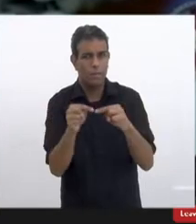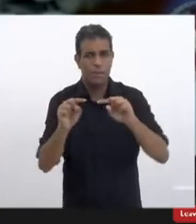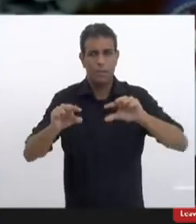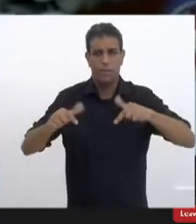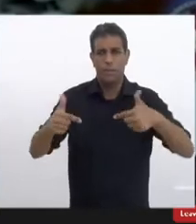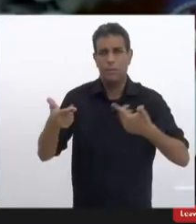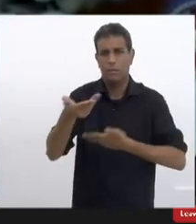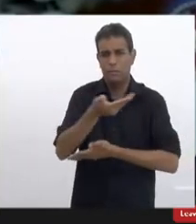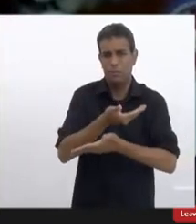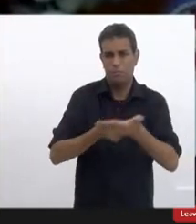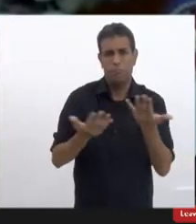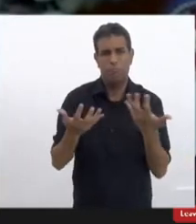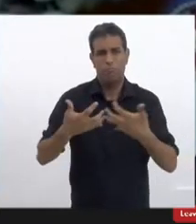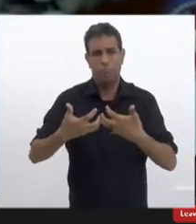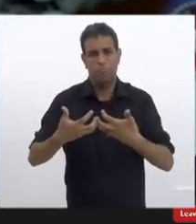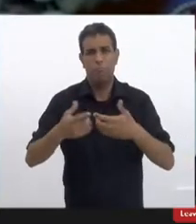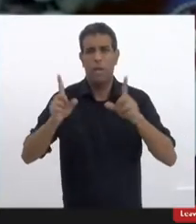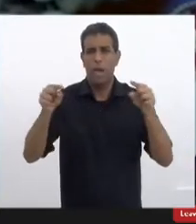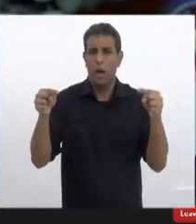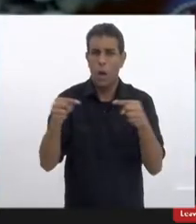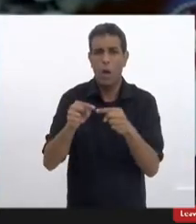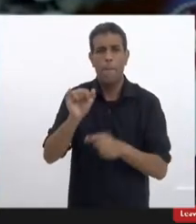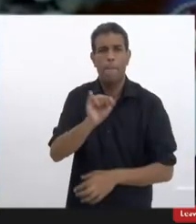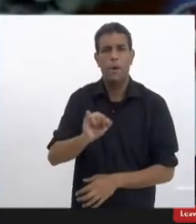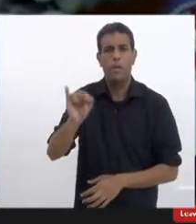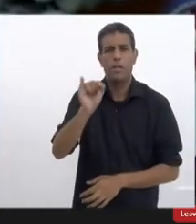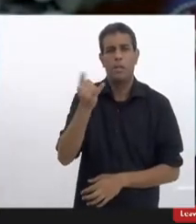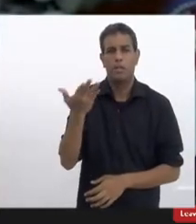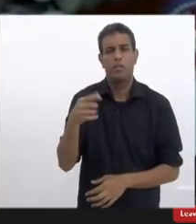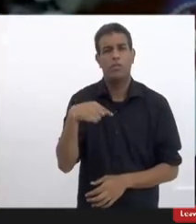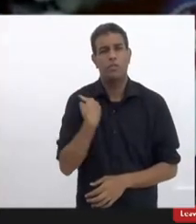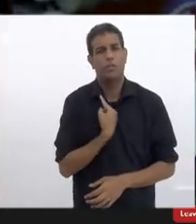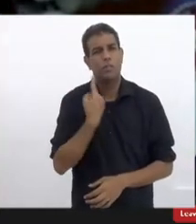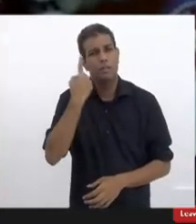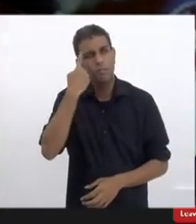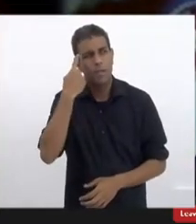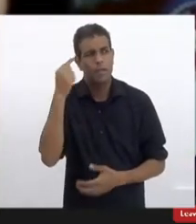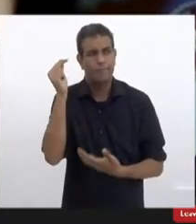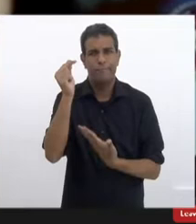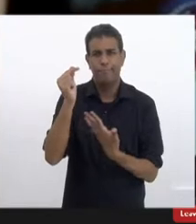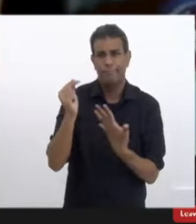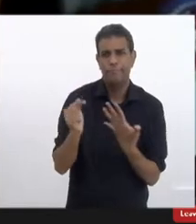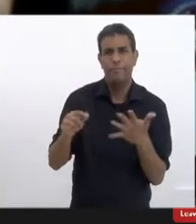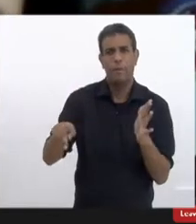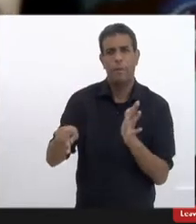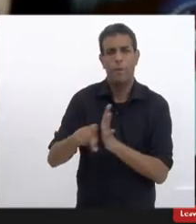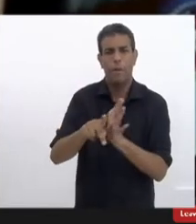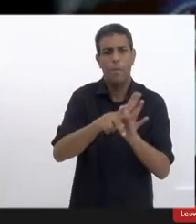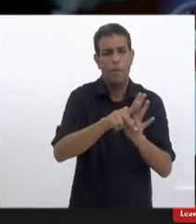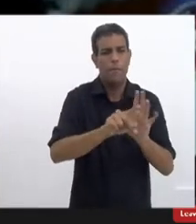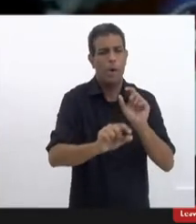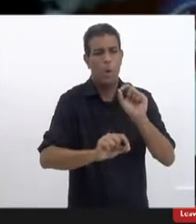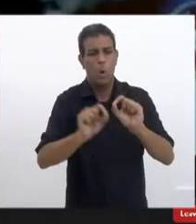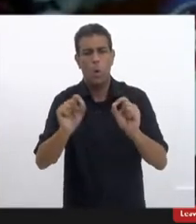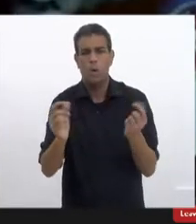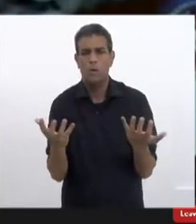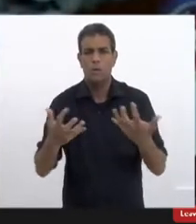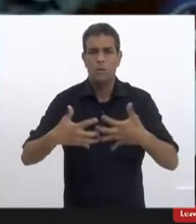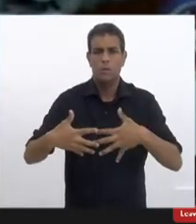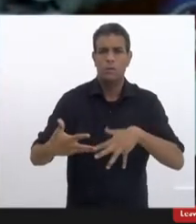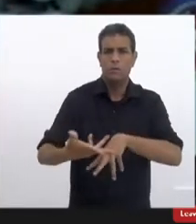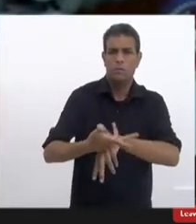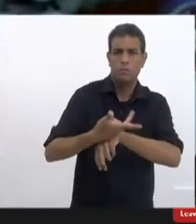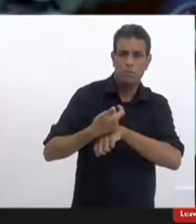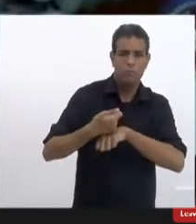envolvidos é indispensável, muito importante, tanto diante da interdisciplinariedade